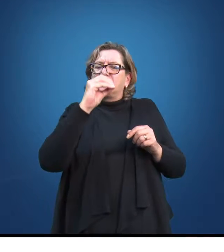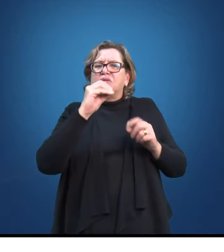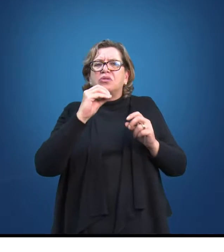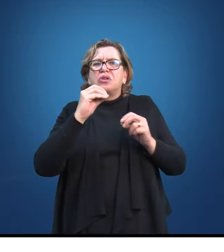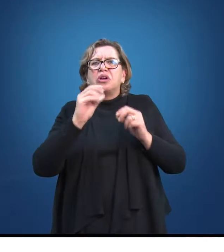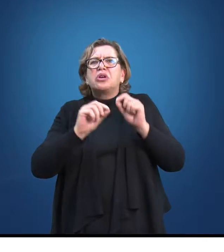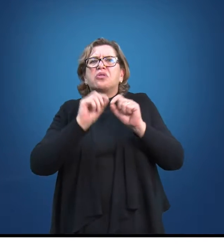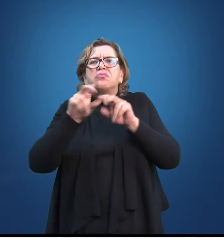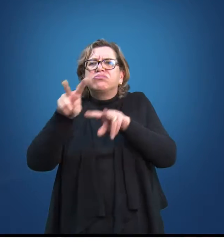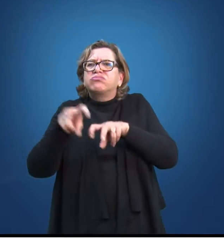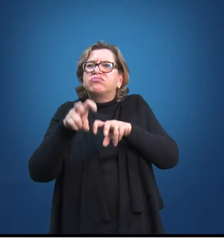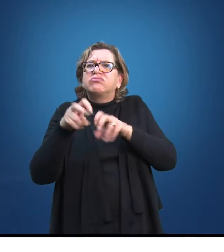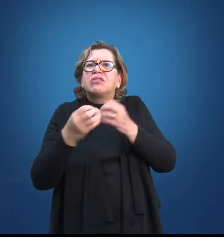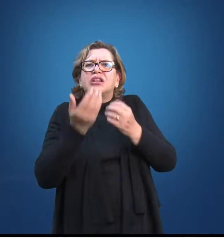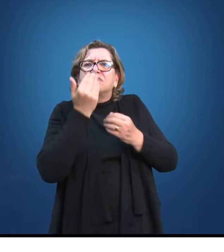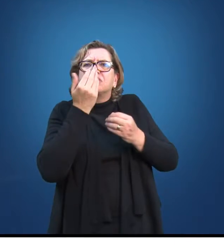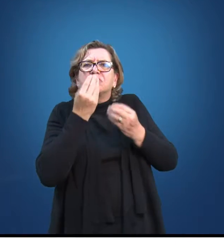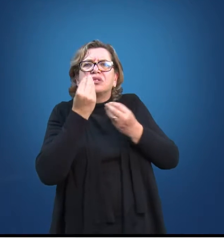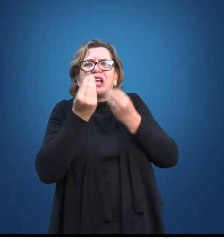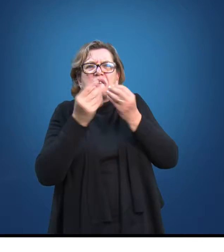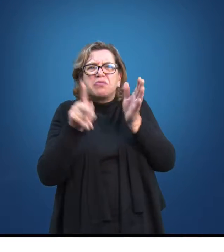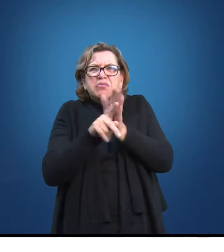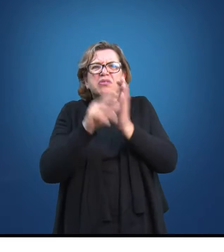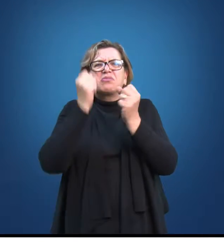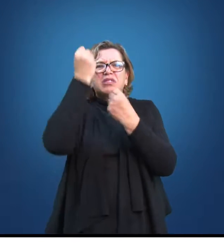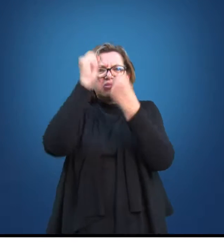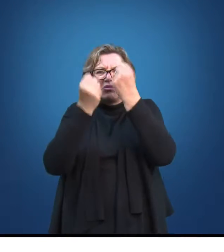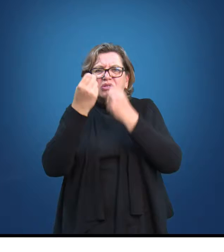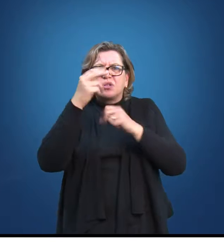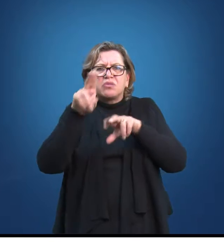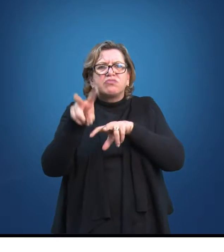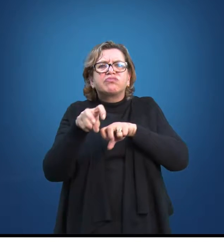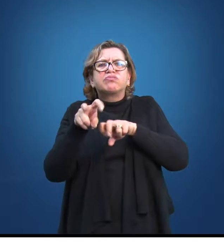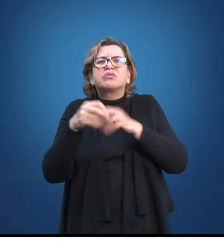nós estamos comendo? Ele é industrializado?